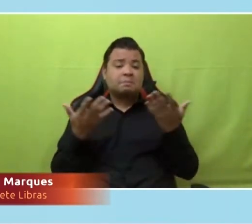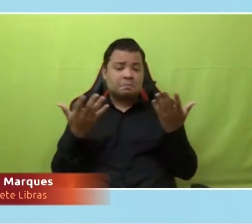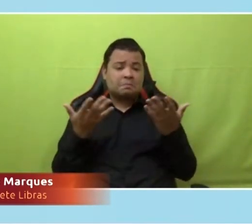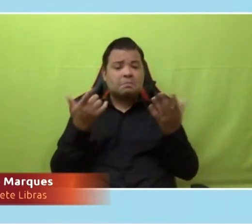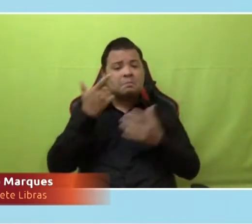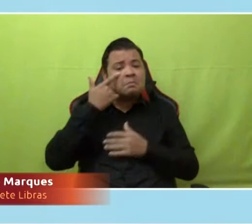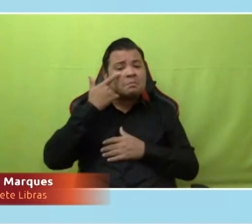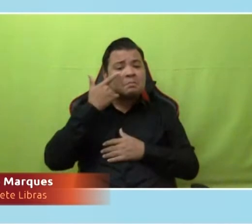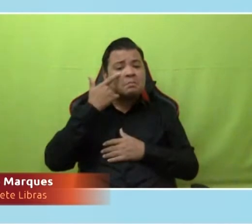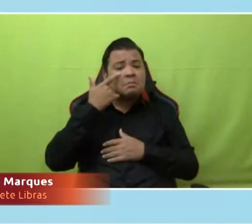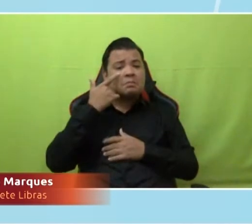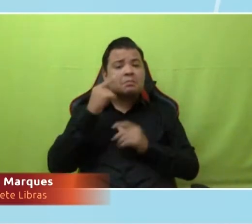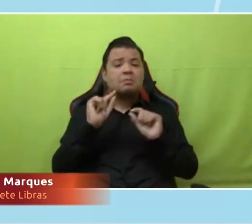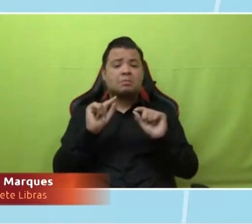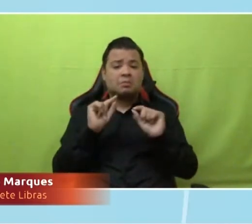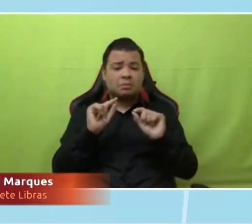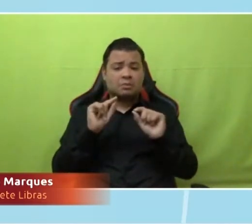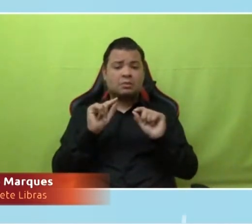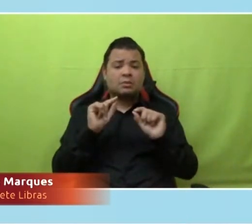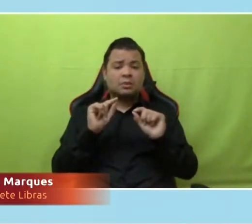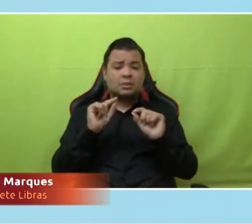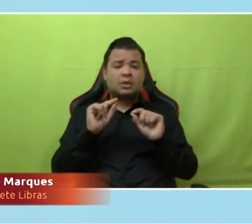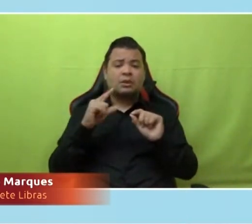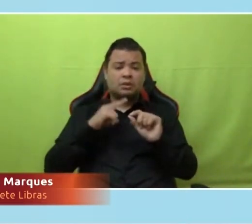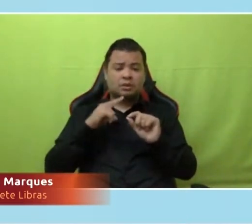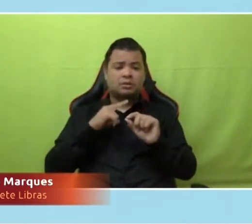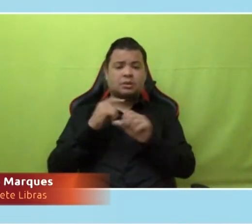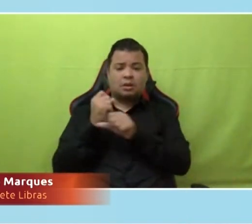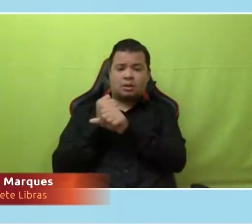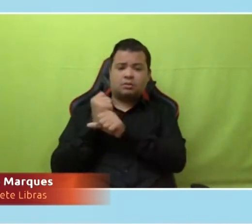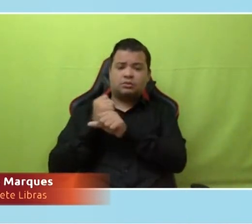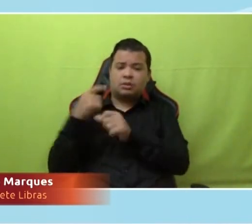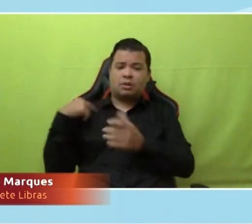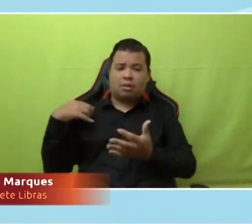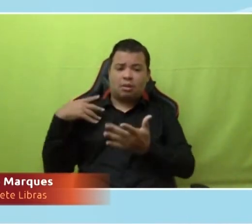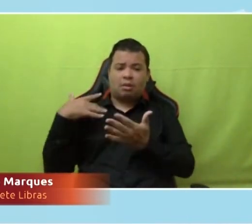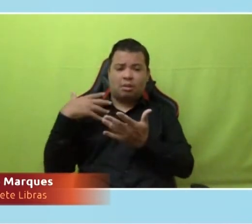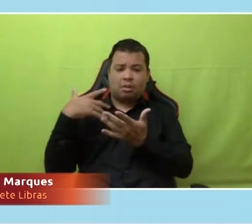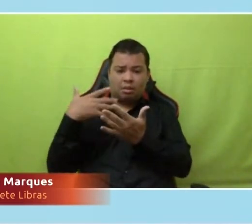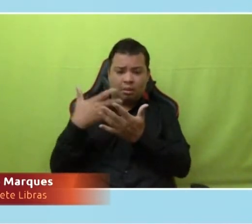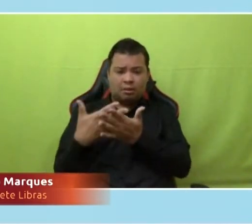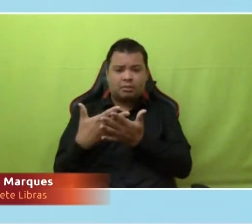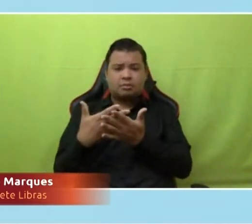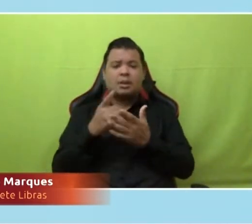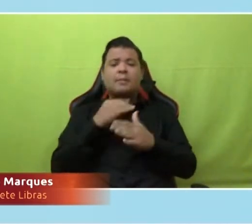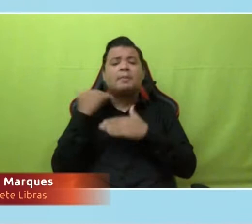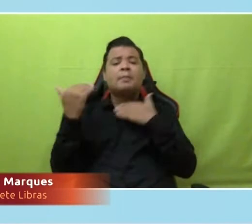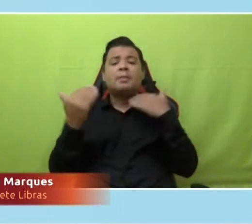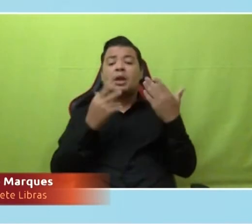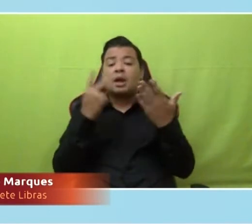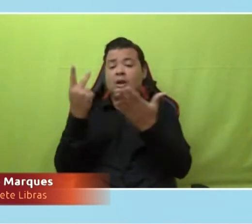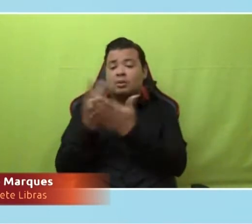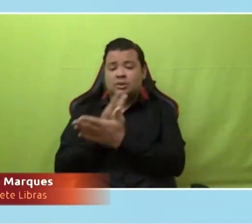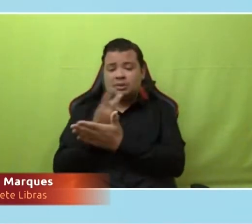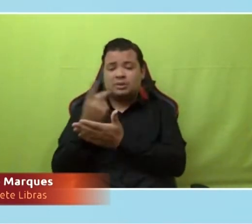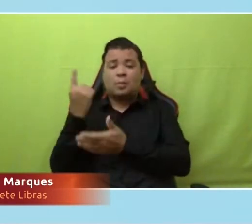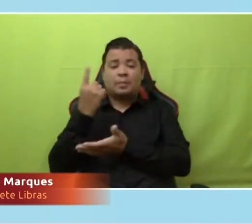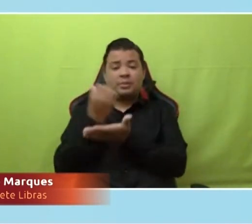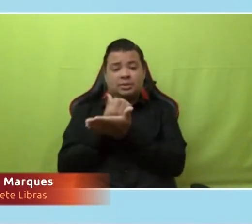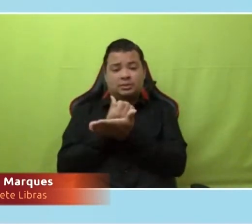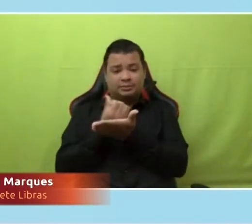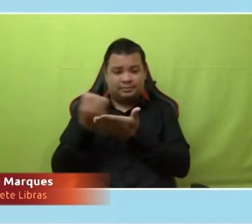Camila, é um acumulado do ano, né? A maior parte desses óbitos aconteceu realmente no primeiro semestre, naquele